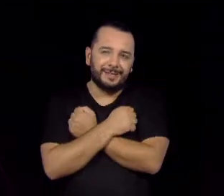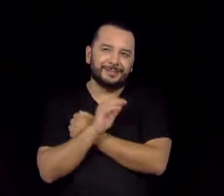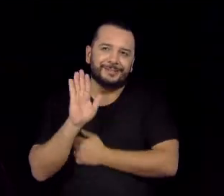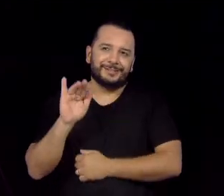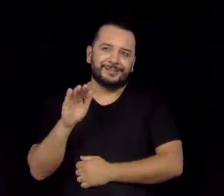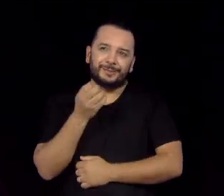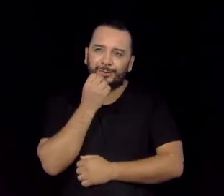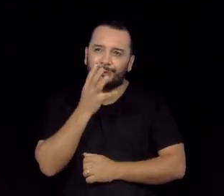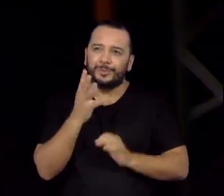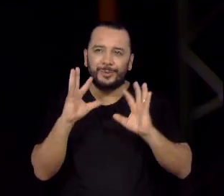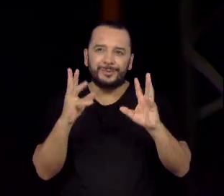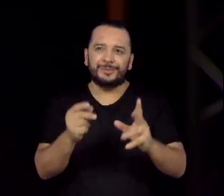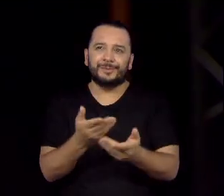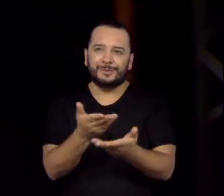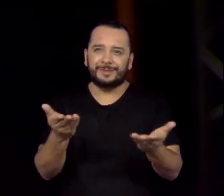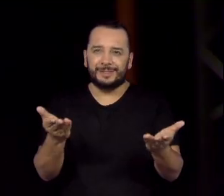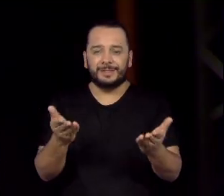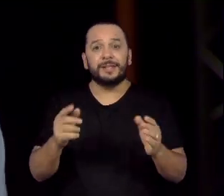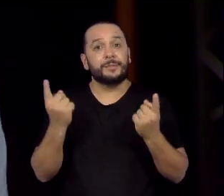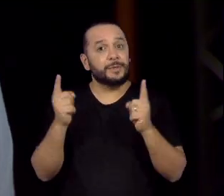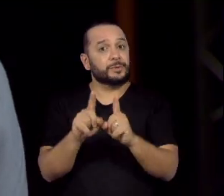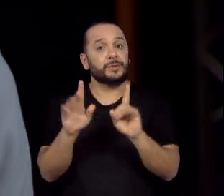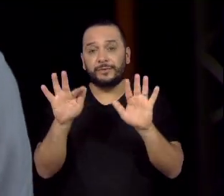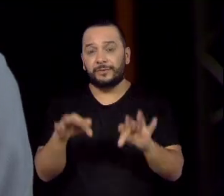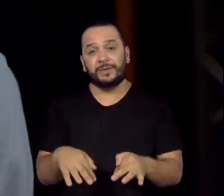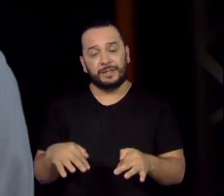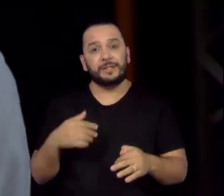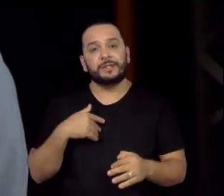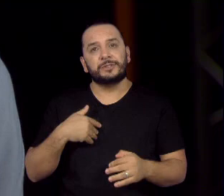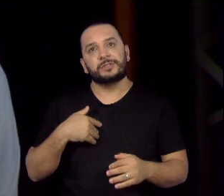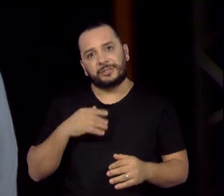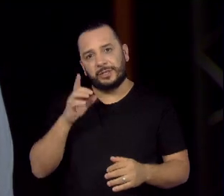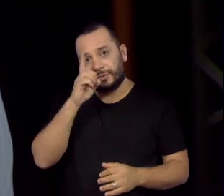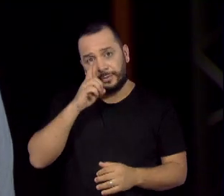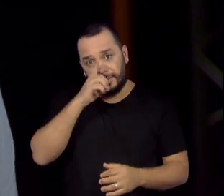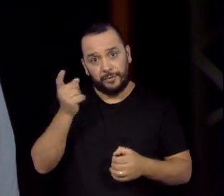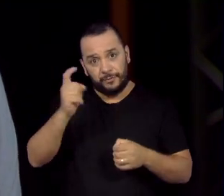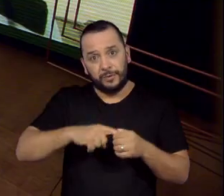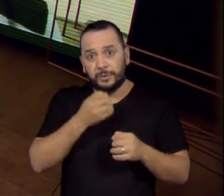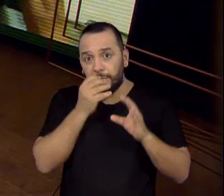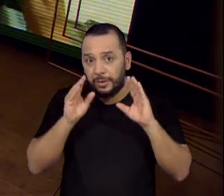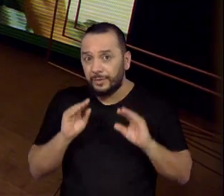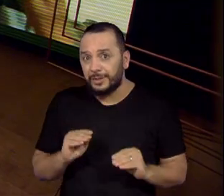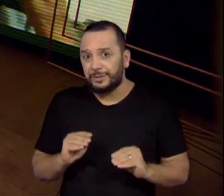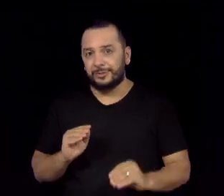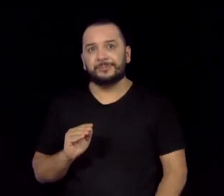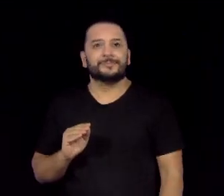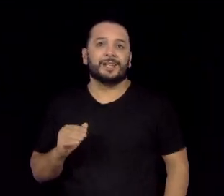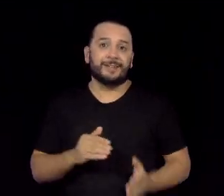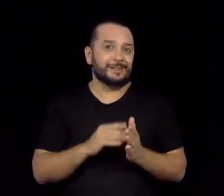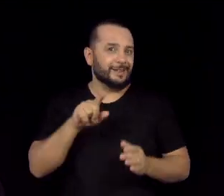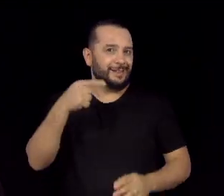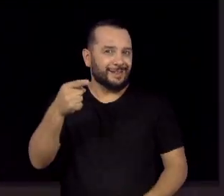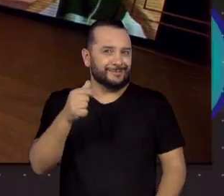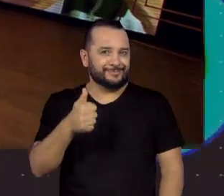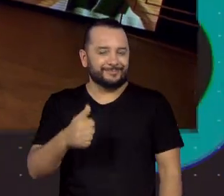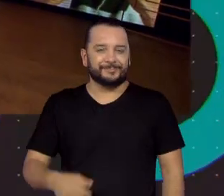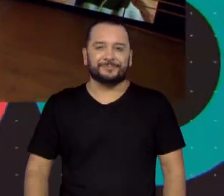para você, Loyola. Persona fica por aqui. A gente volta no próximo domingo. Uma boa noite. Até lá, pessoal.